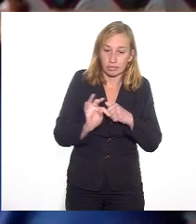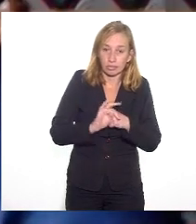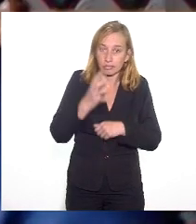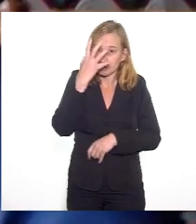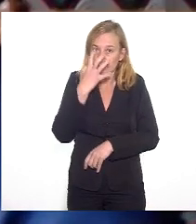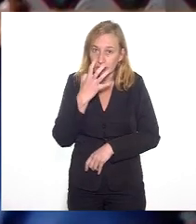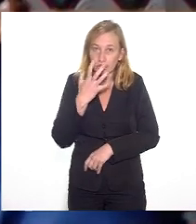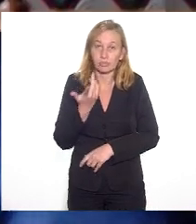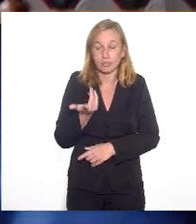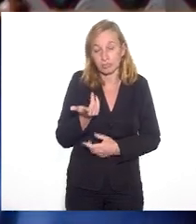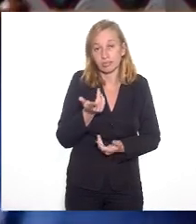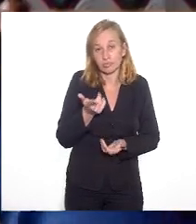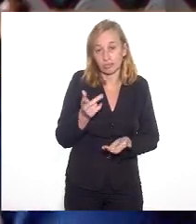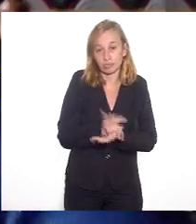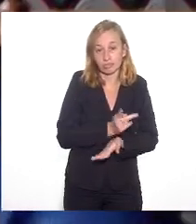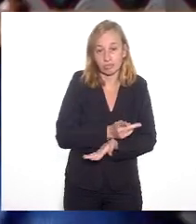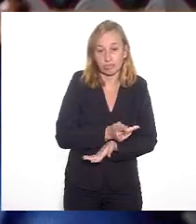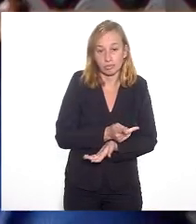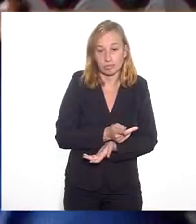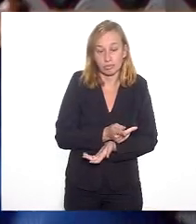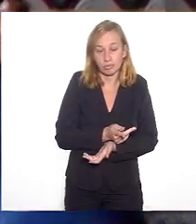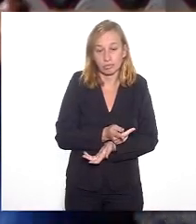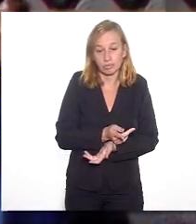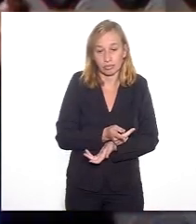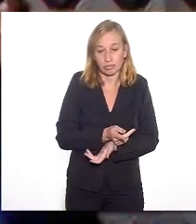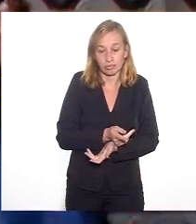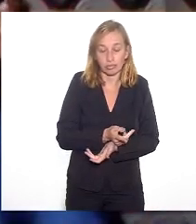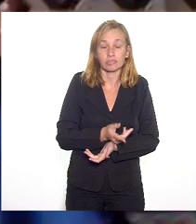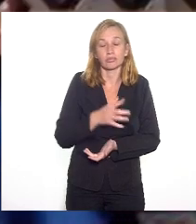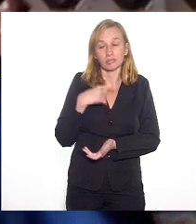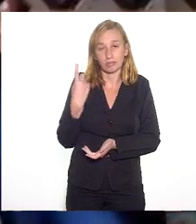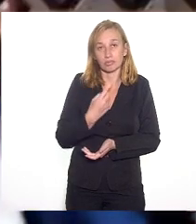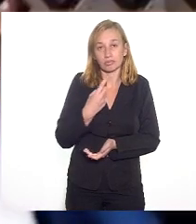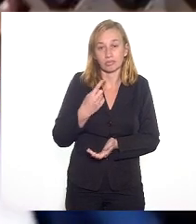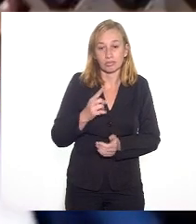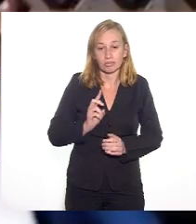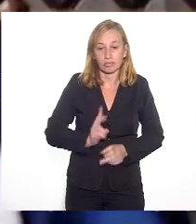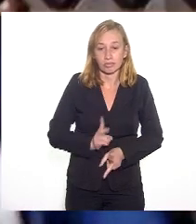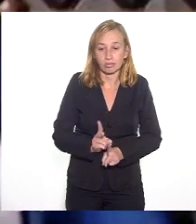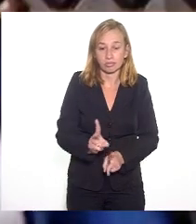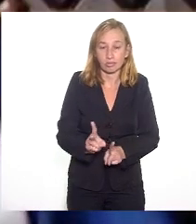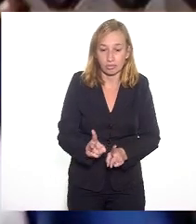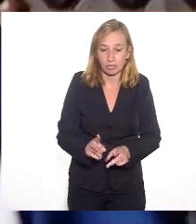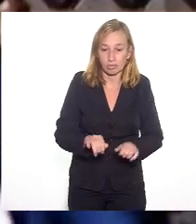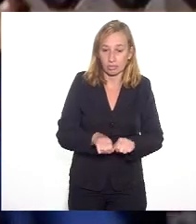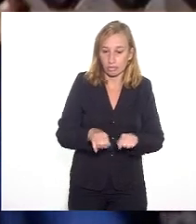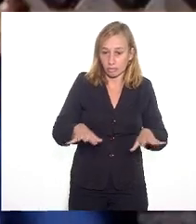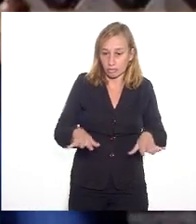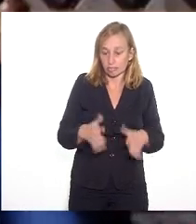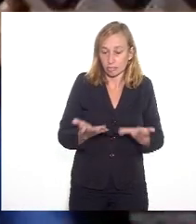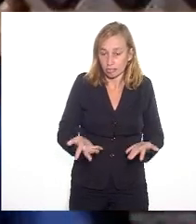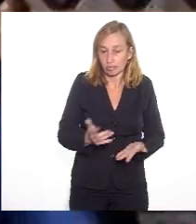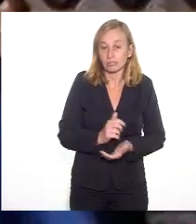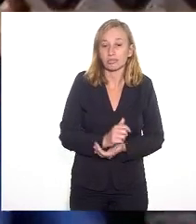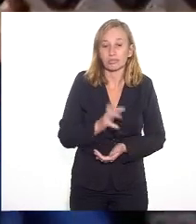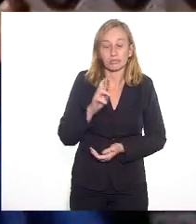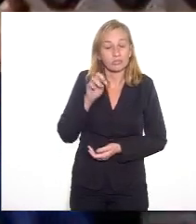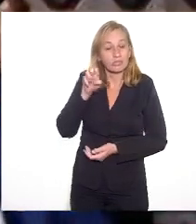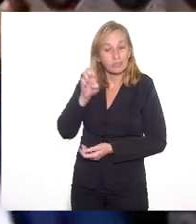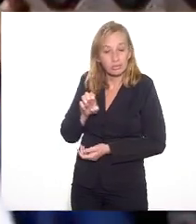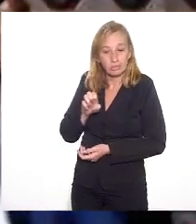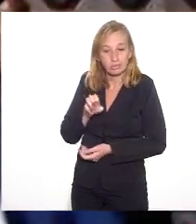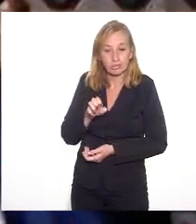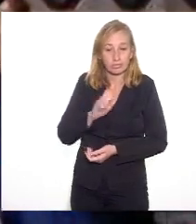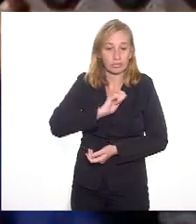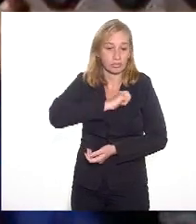A gente já sabe, a gente ainda continua, infelizmente, numa camisa de força. O regime de recuperação